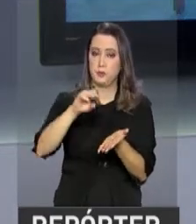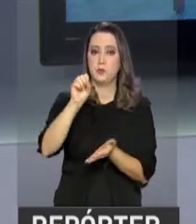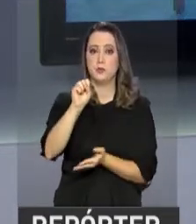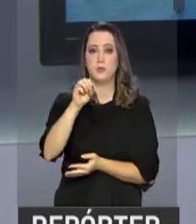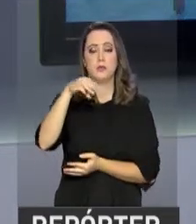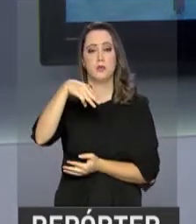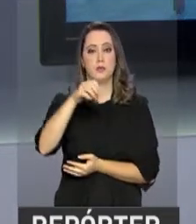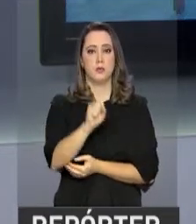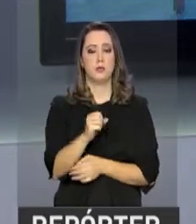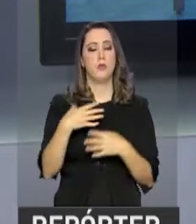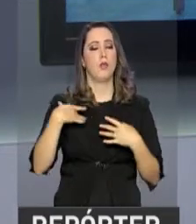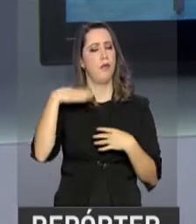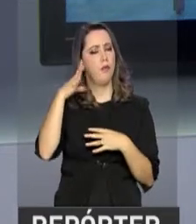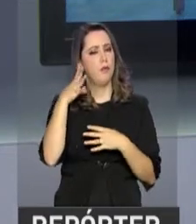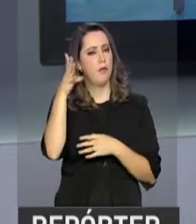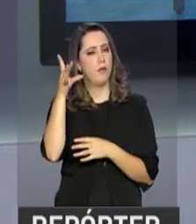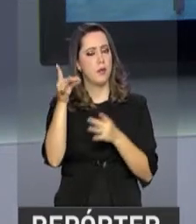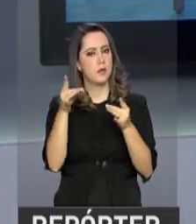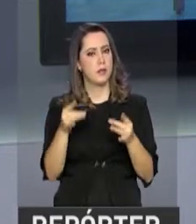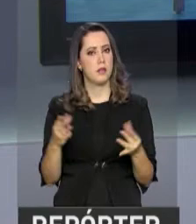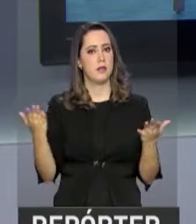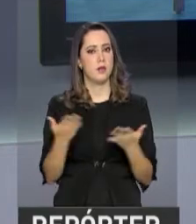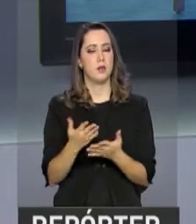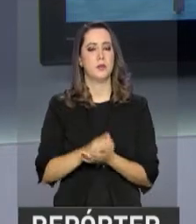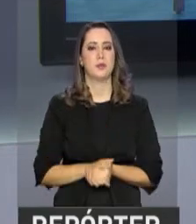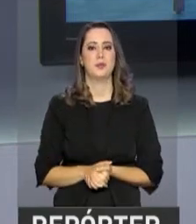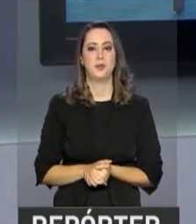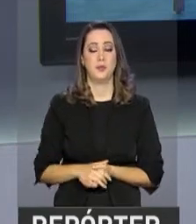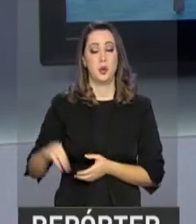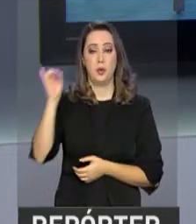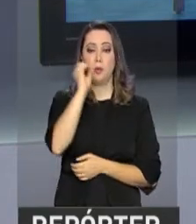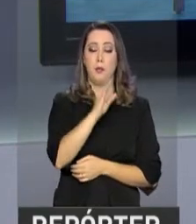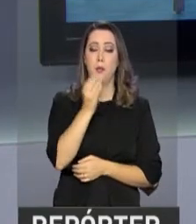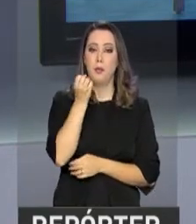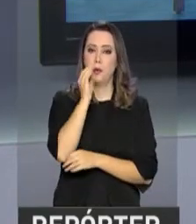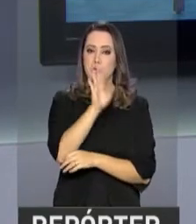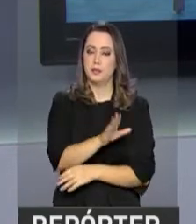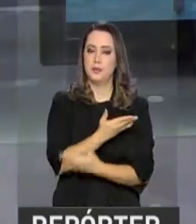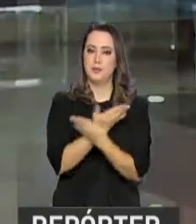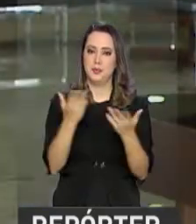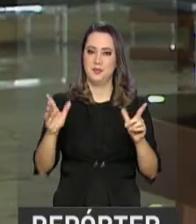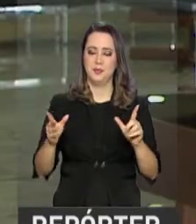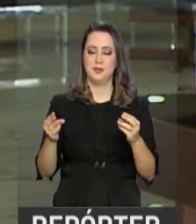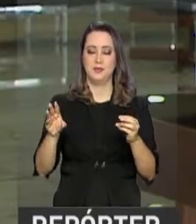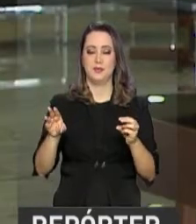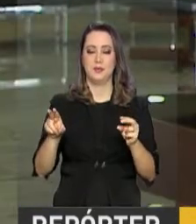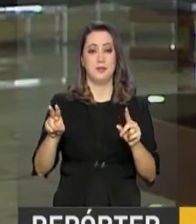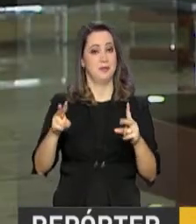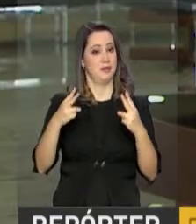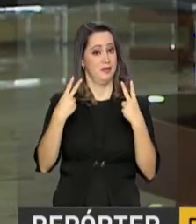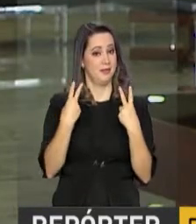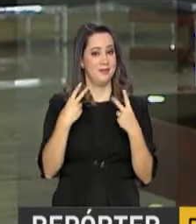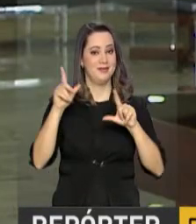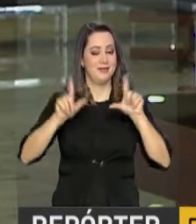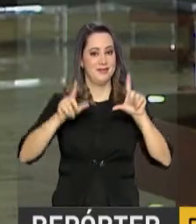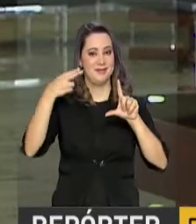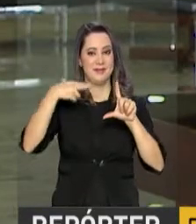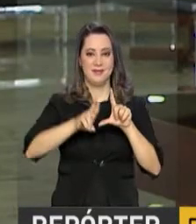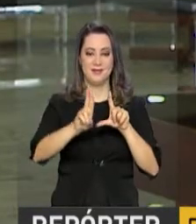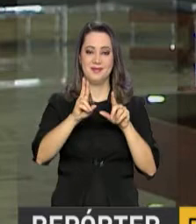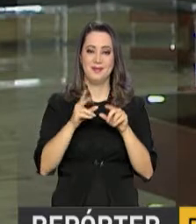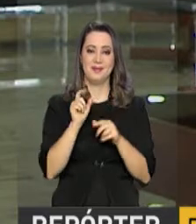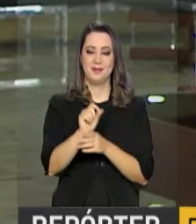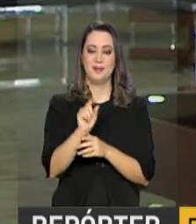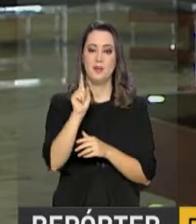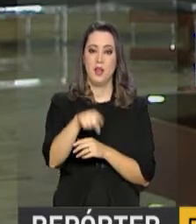pra gente olá paulo boa tarde pra você o ala roberto boa tarde boa tarde a todos que nos assistem na tv nbr olha o roberto